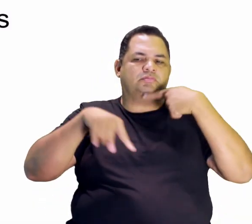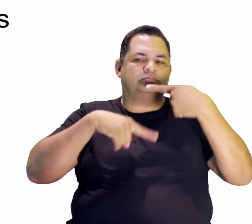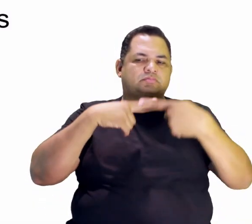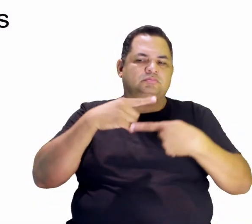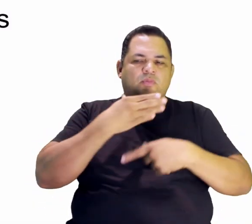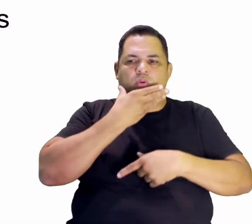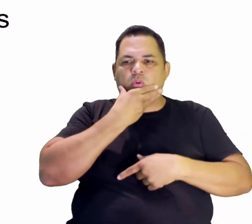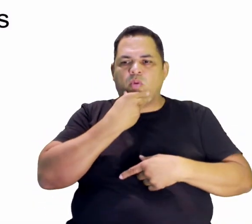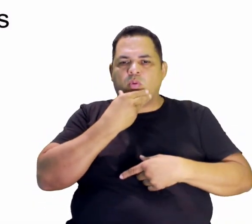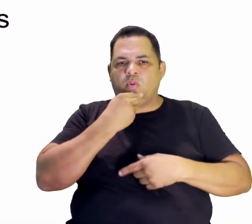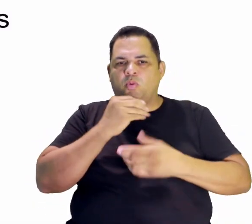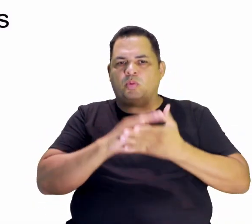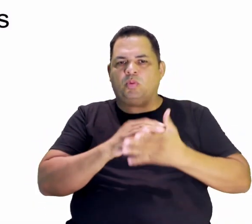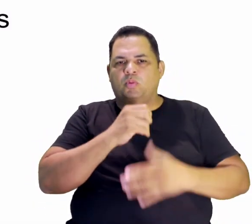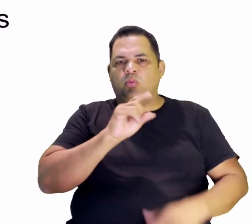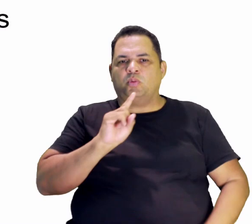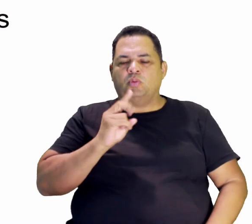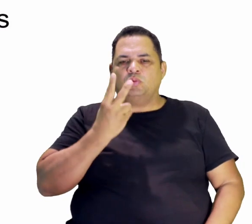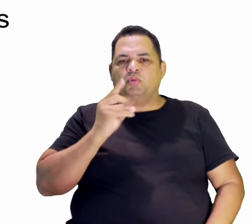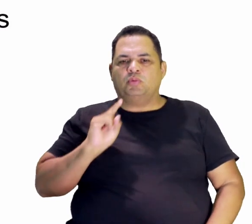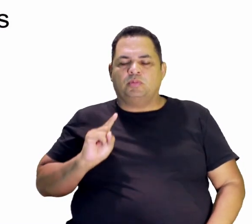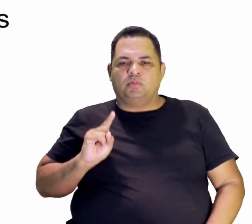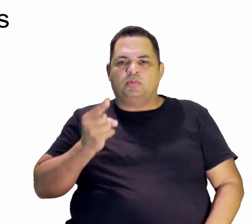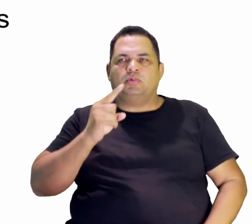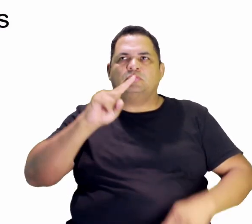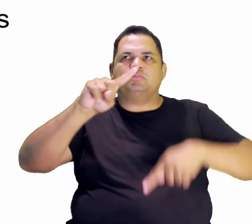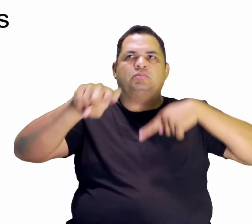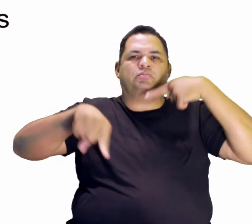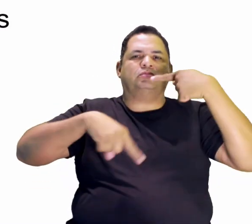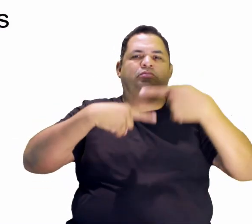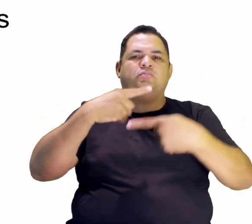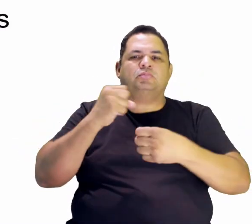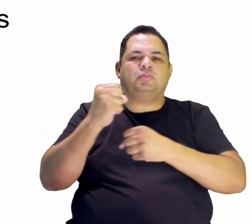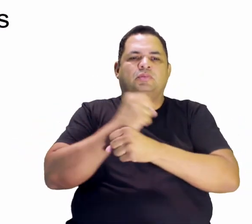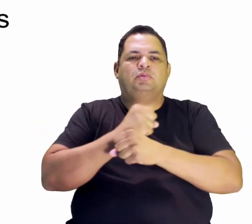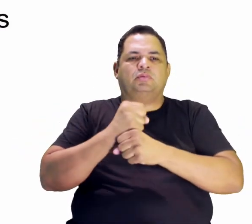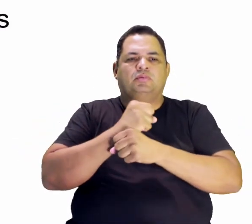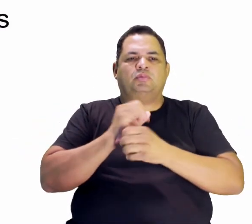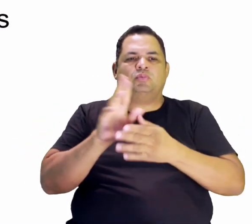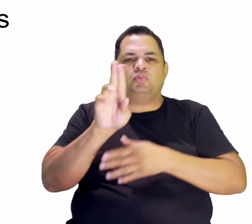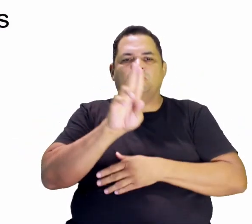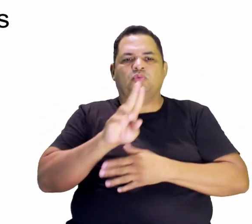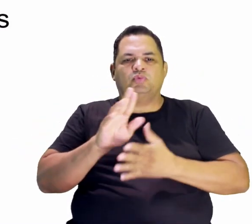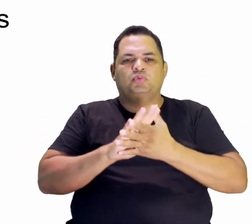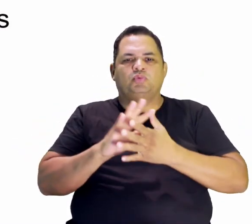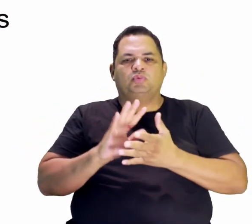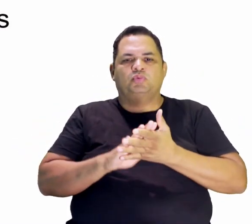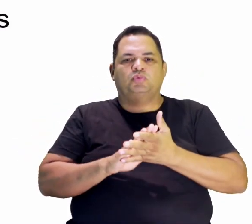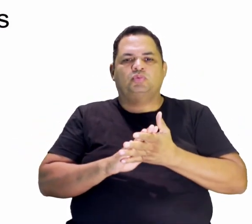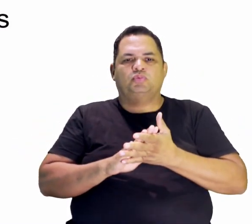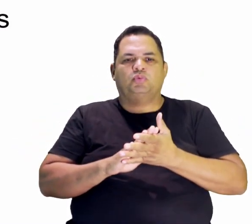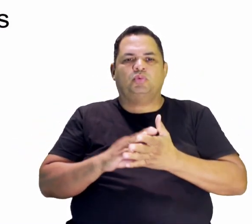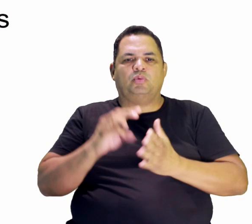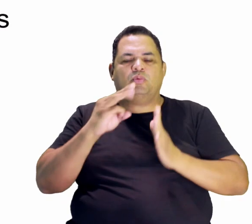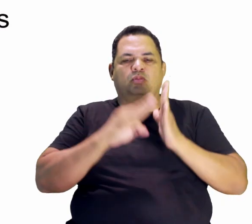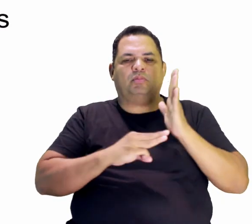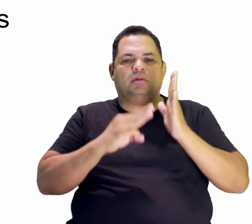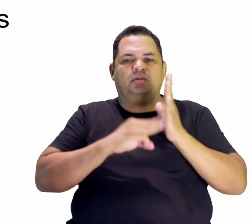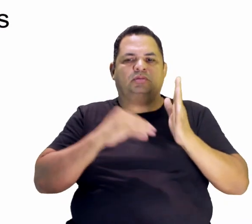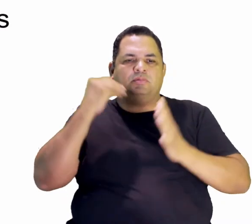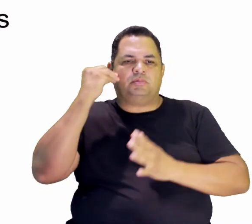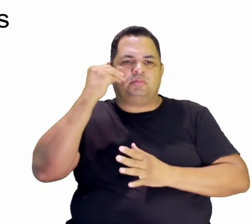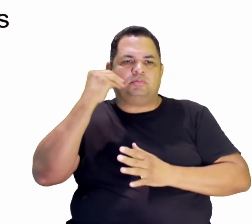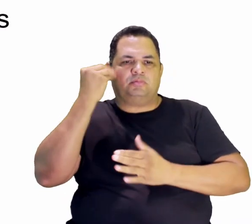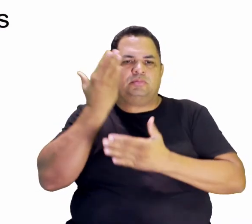depois, praticamente 2000 anos depois, introduziu o método experimental para o estudo dos fenômenos